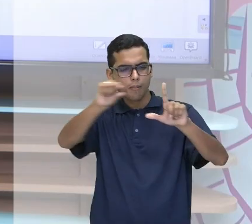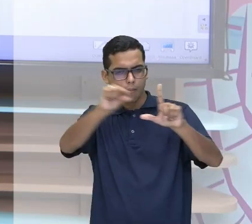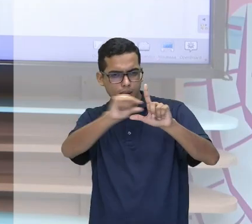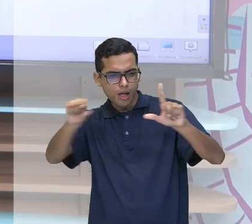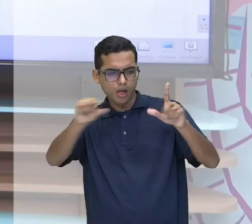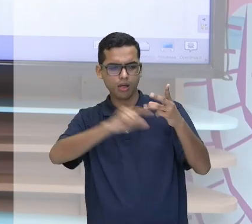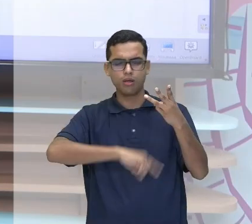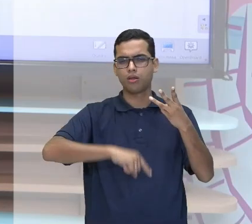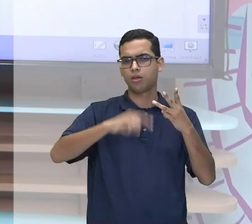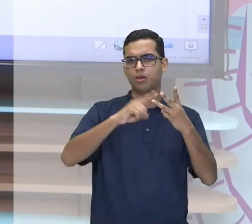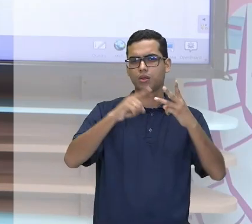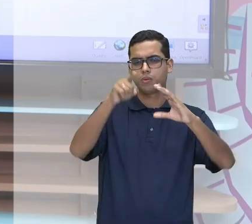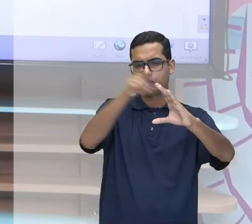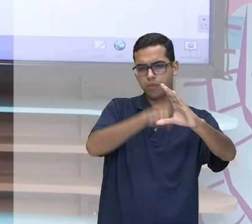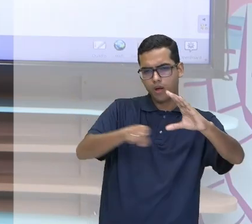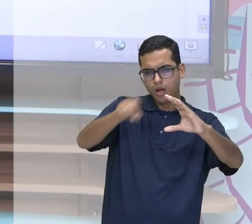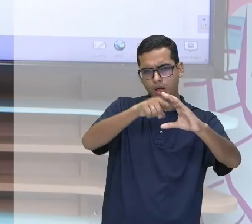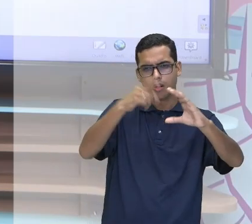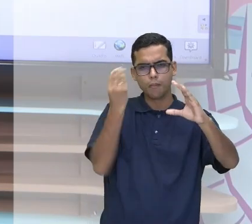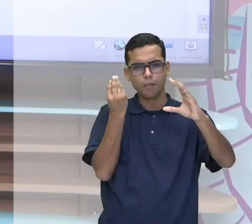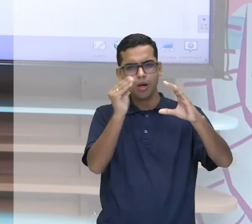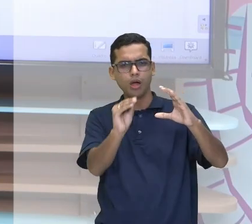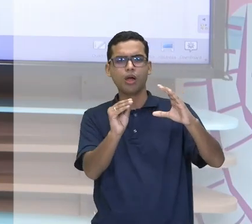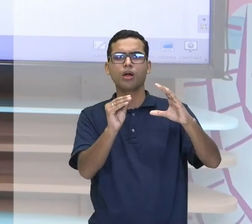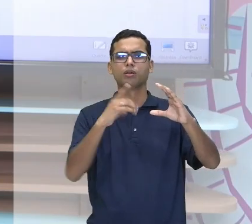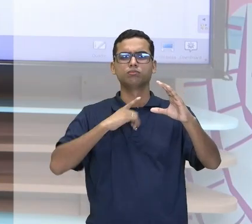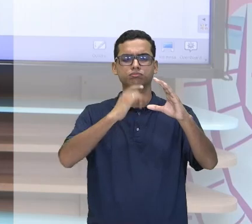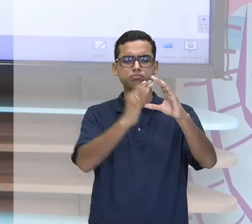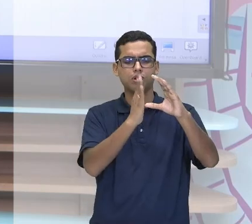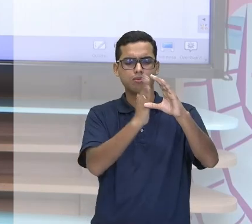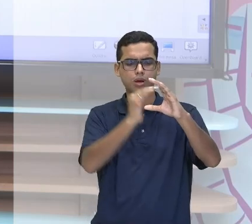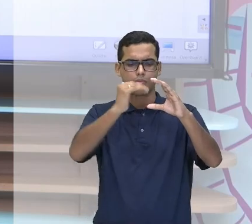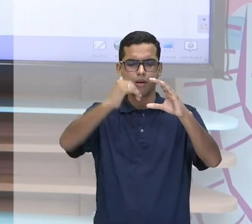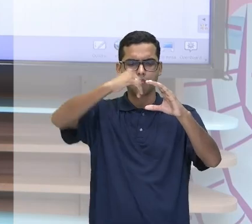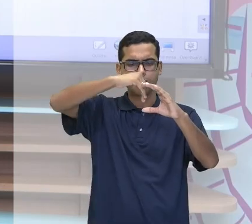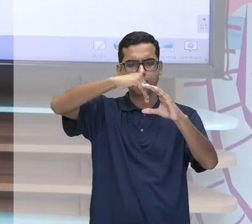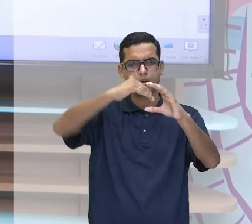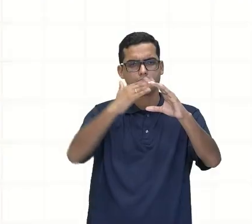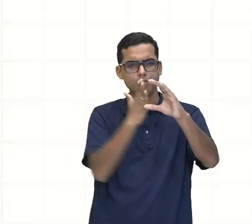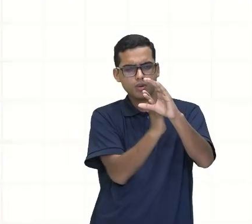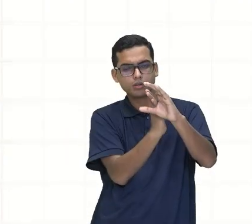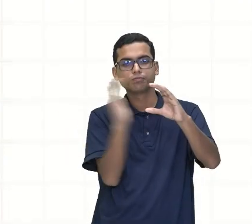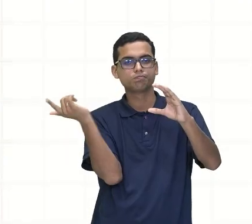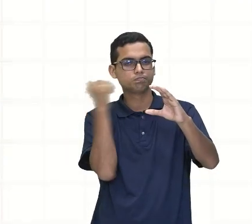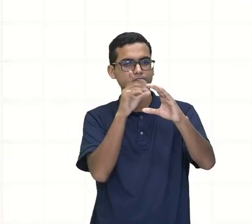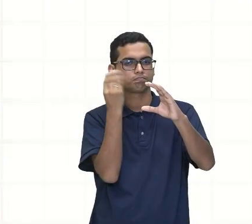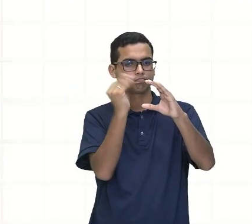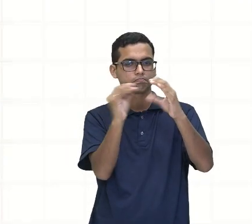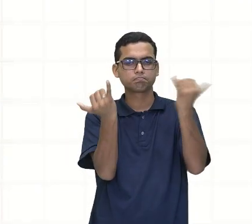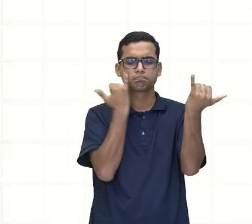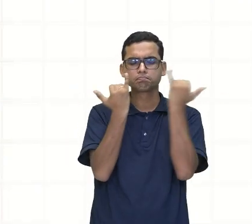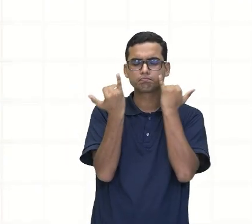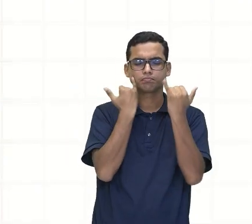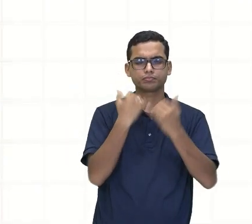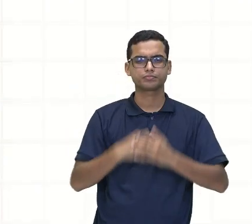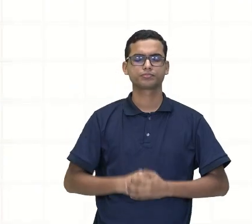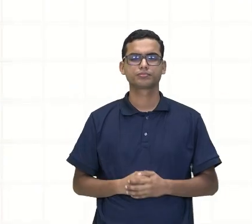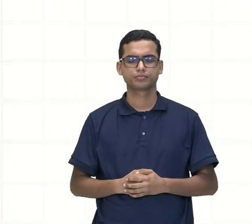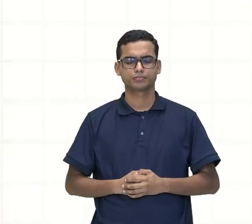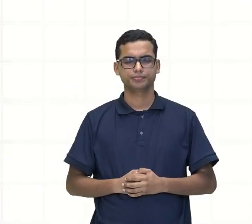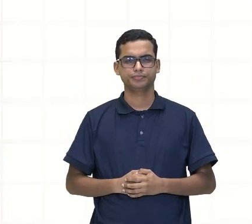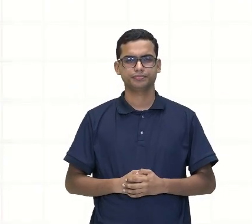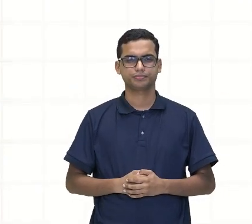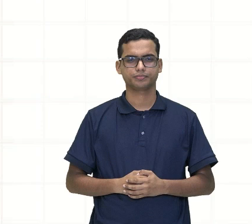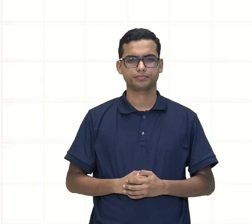esses dados. E aí nós temos também, ainda relacionado à população rural e à população urbana,